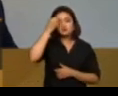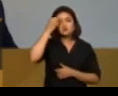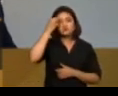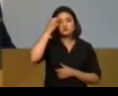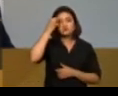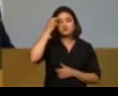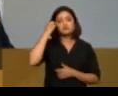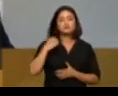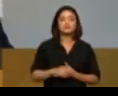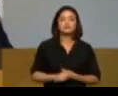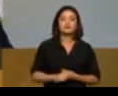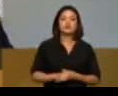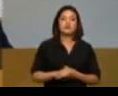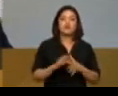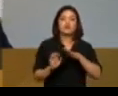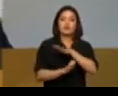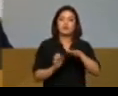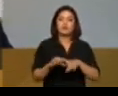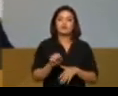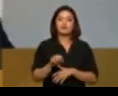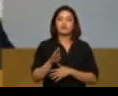as subsidiárias e controladas,